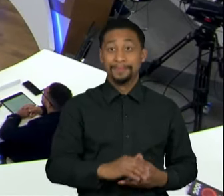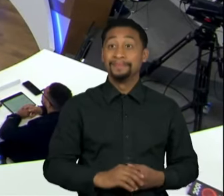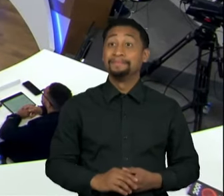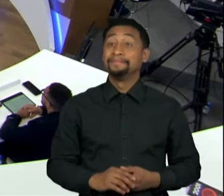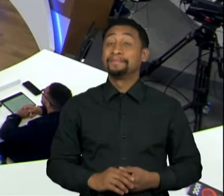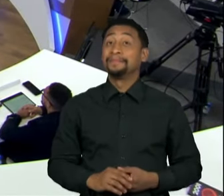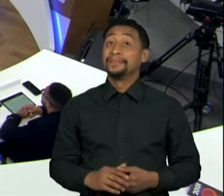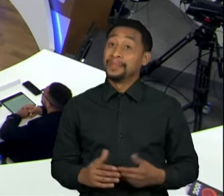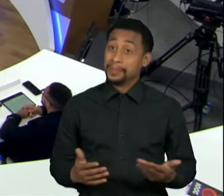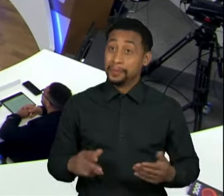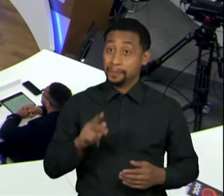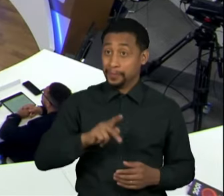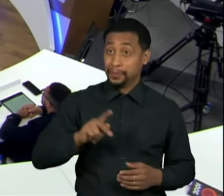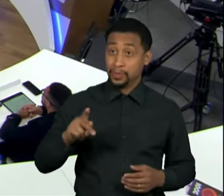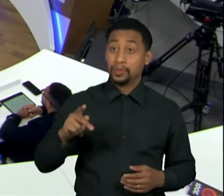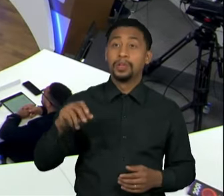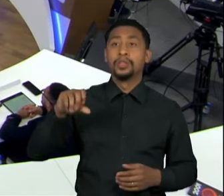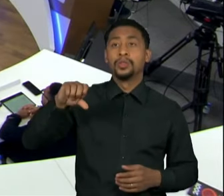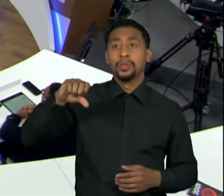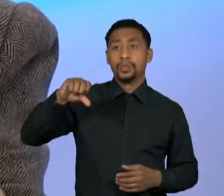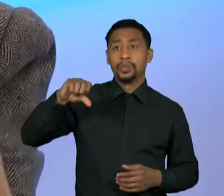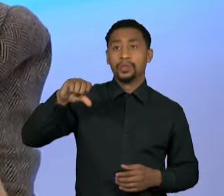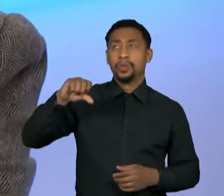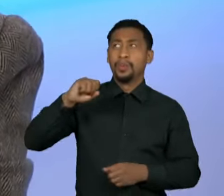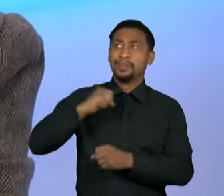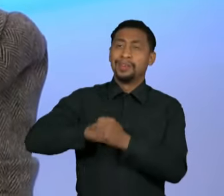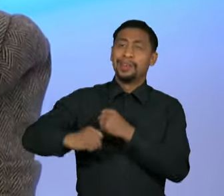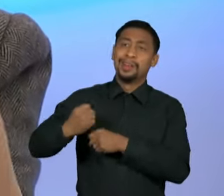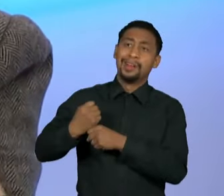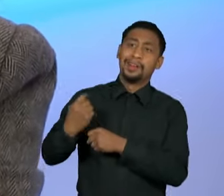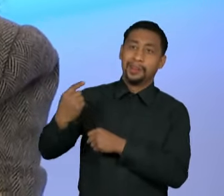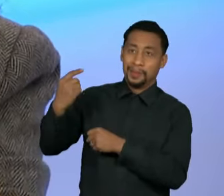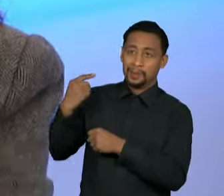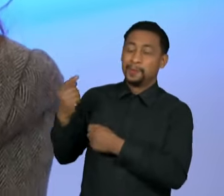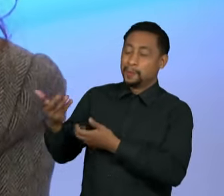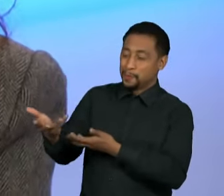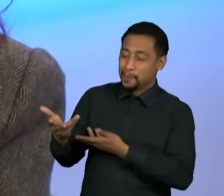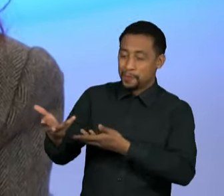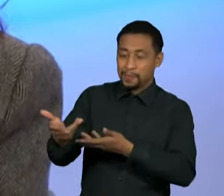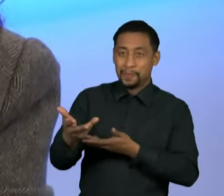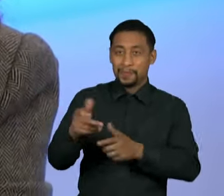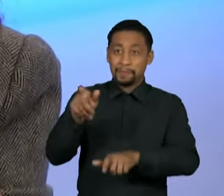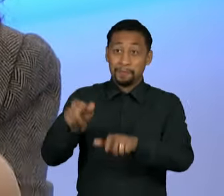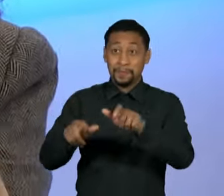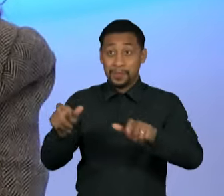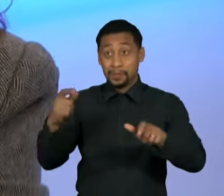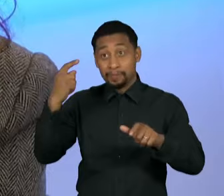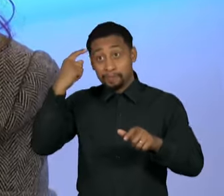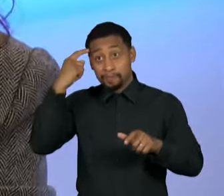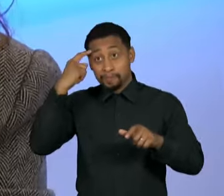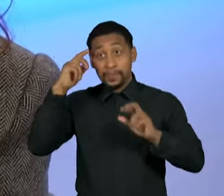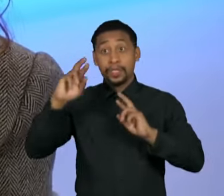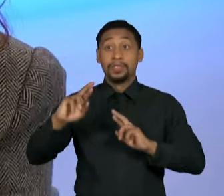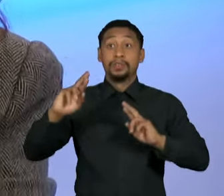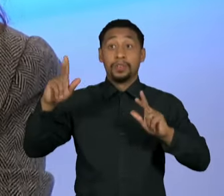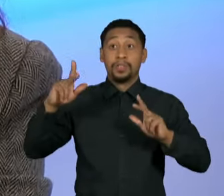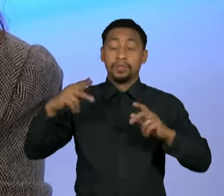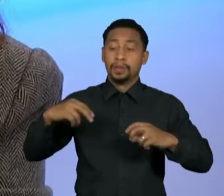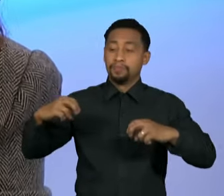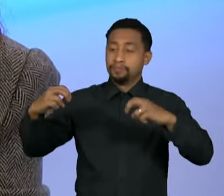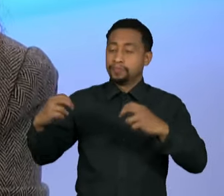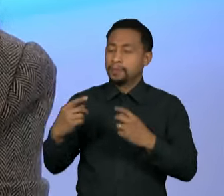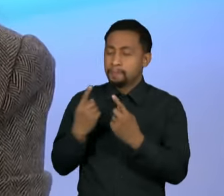Professor, há 9 anos, o Mamilos convida pessoas que pensam diferente para sentar na mesma mesa